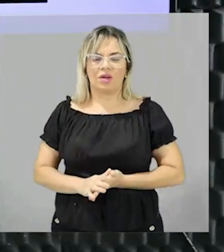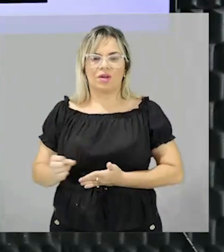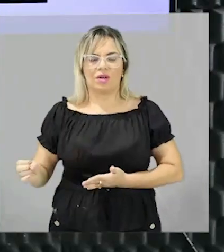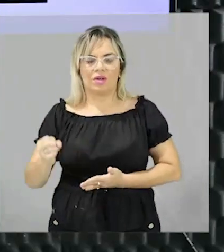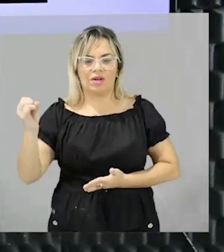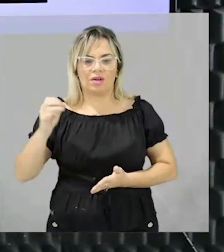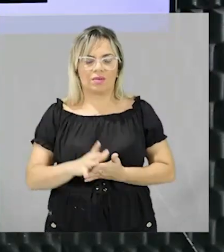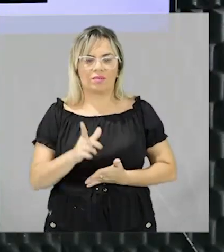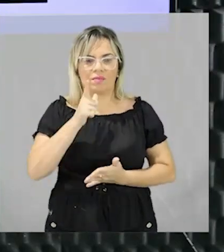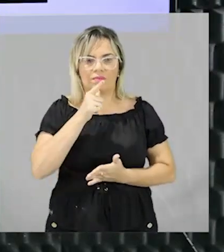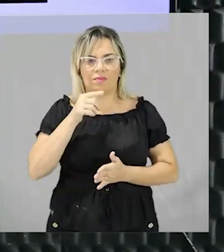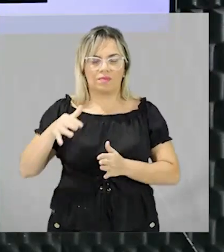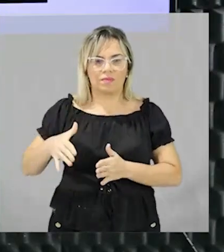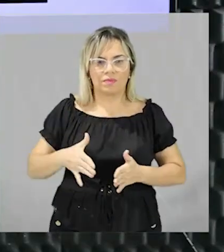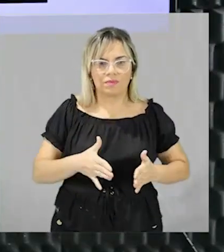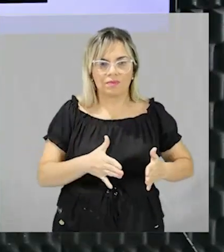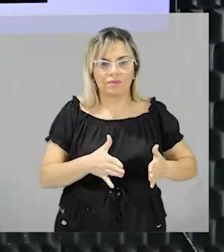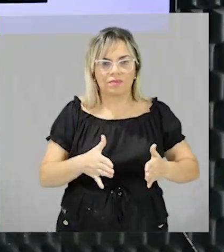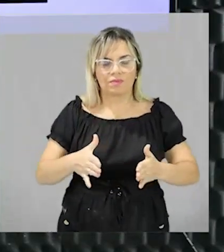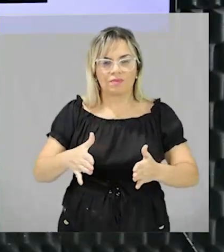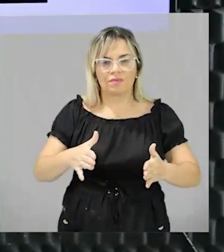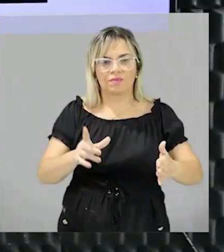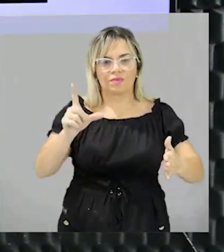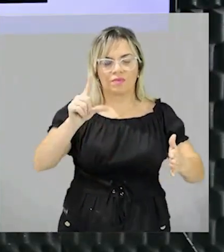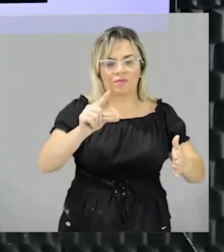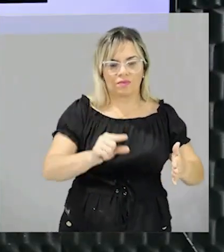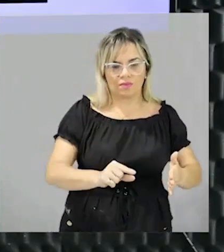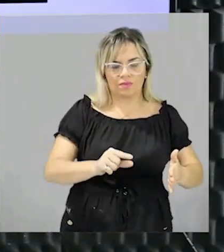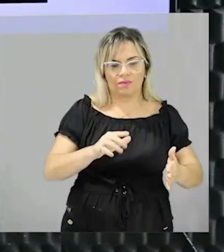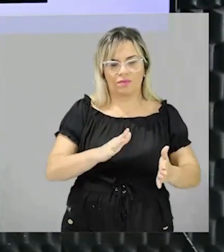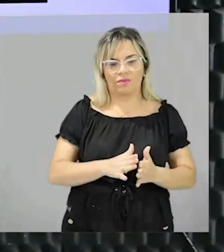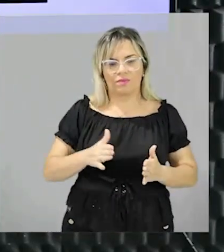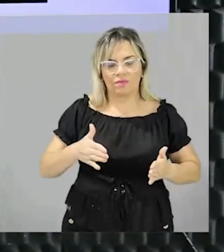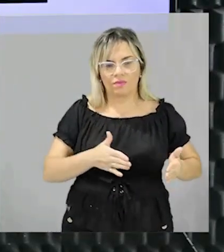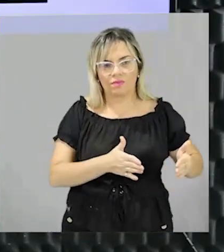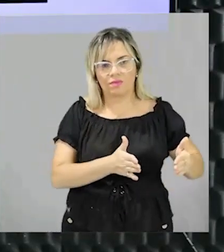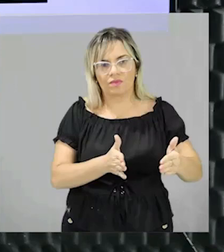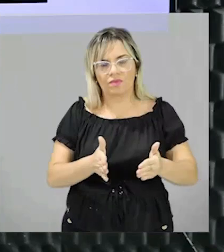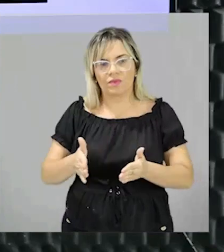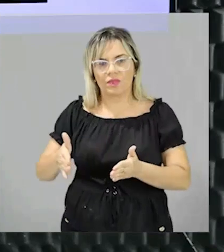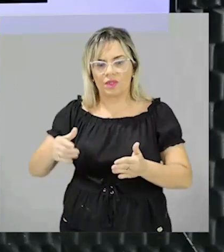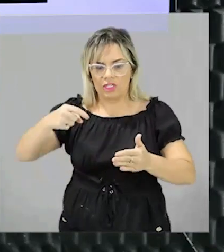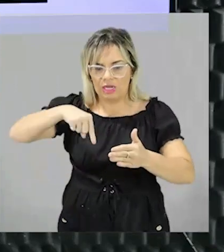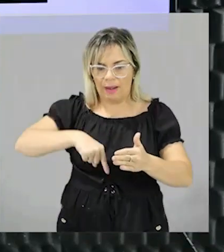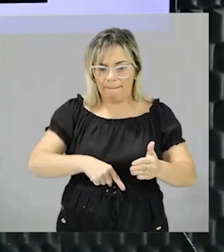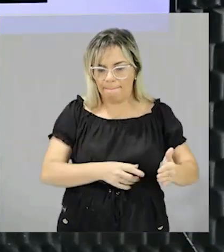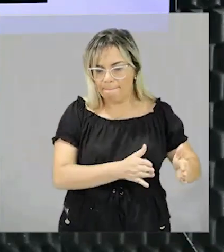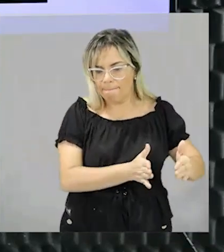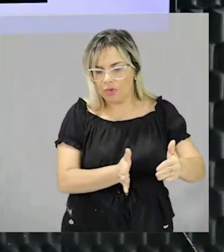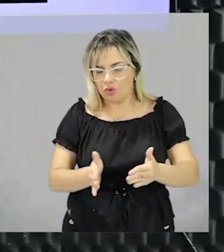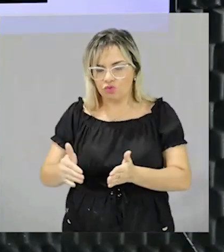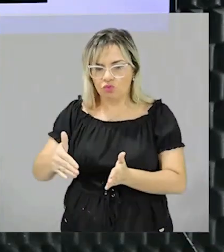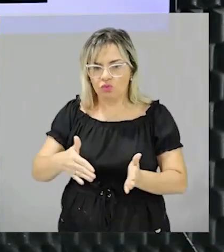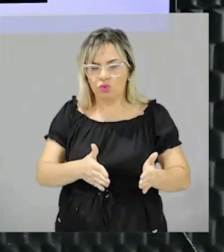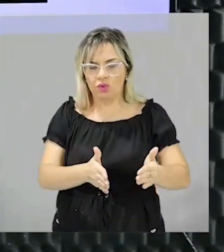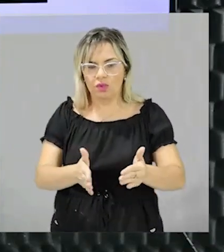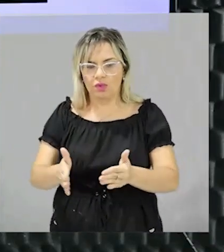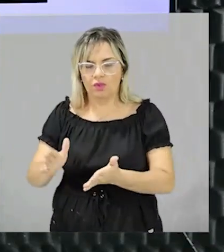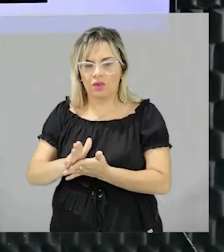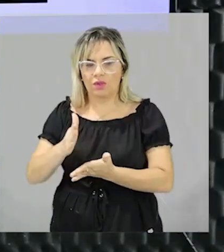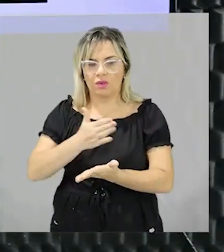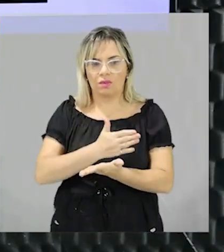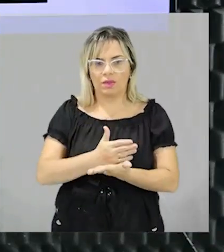que a água ela diminua sua velocidade, ela vai começar a seguir o caminho de maior profundidade. E a tendência é a água começar a